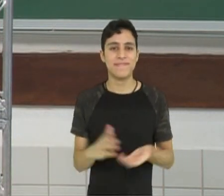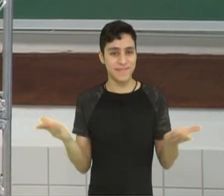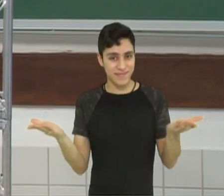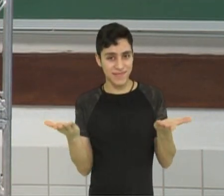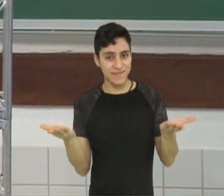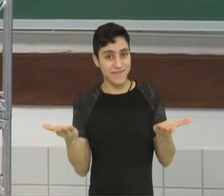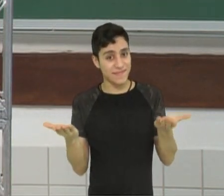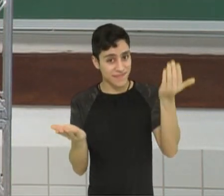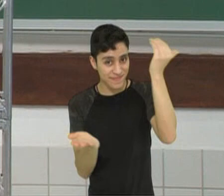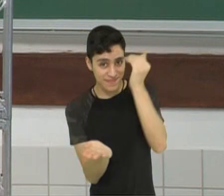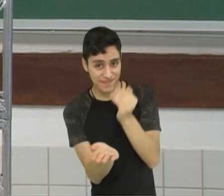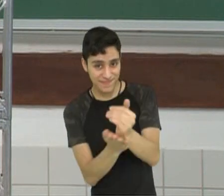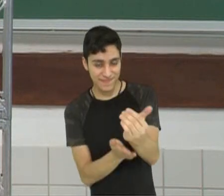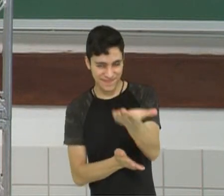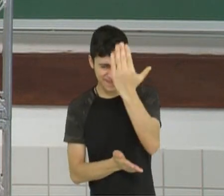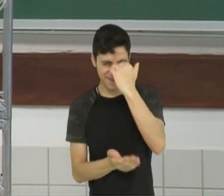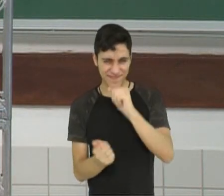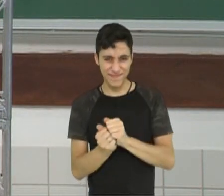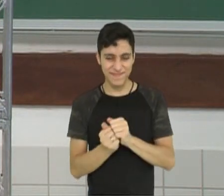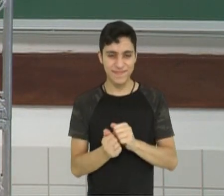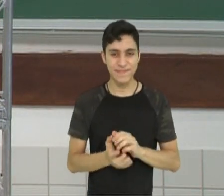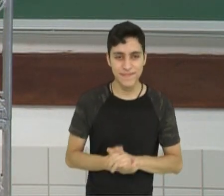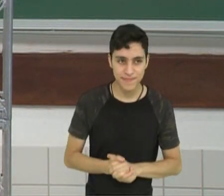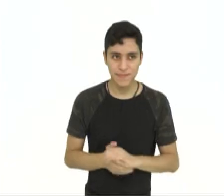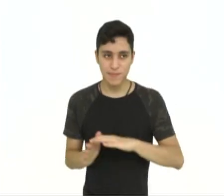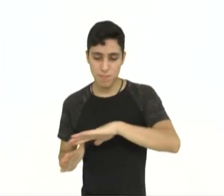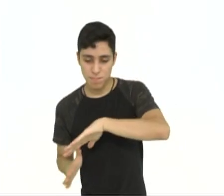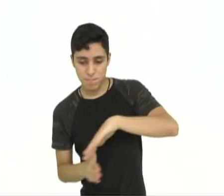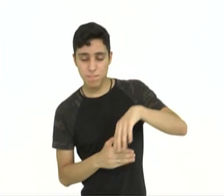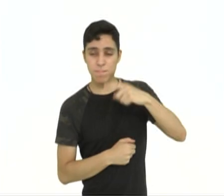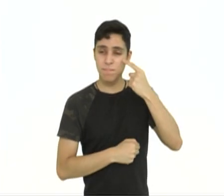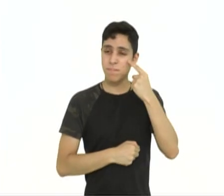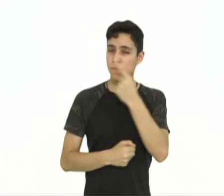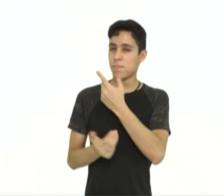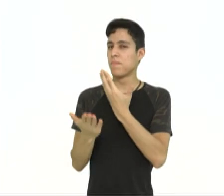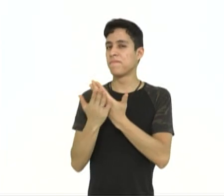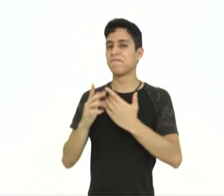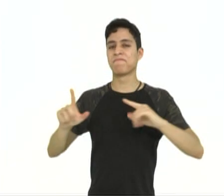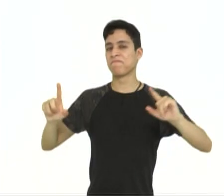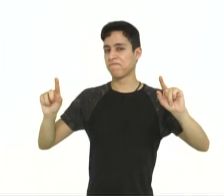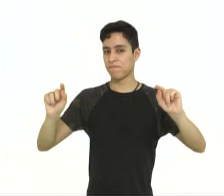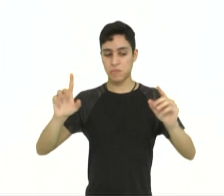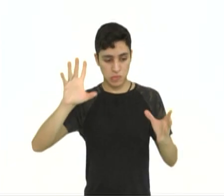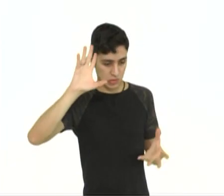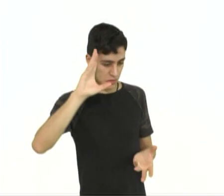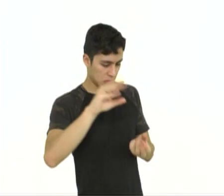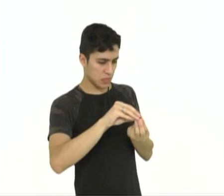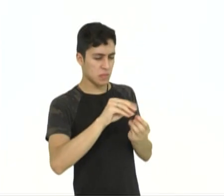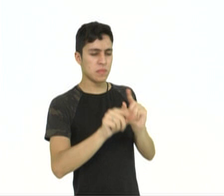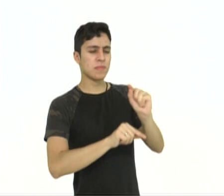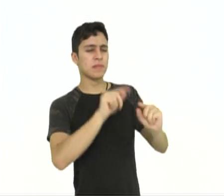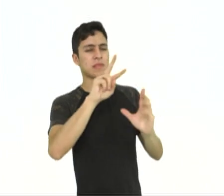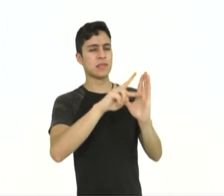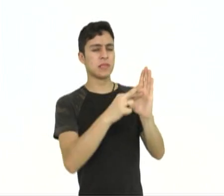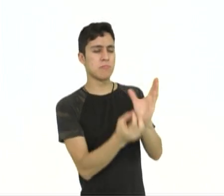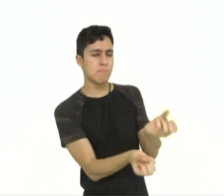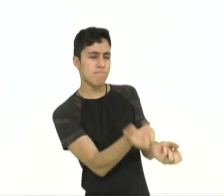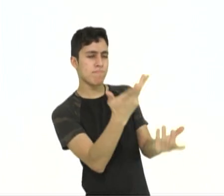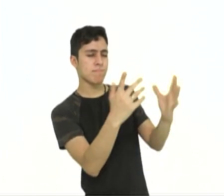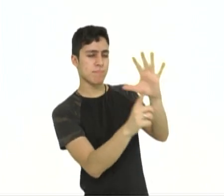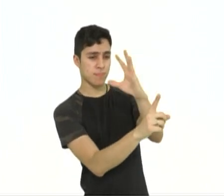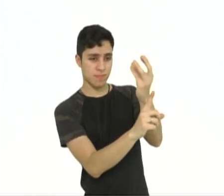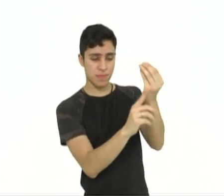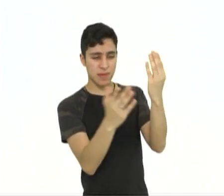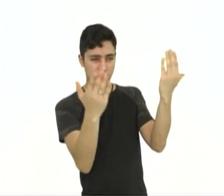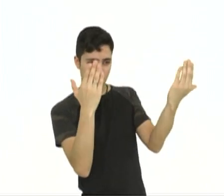Vamos nessa? Então, veremos nessa aula compreender o que são as instalações artísticas,